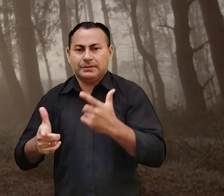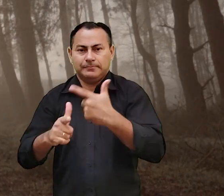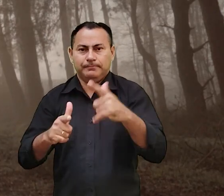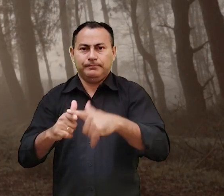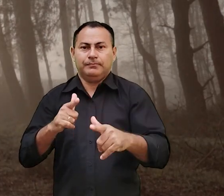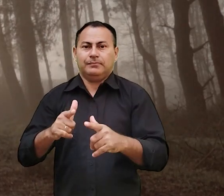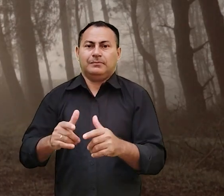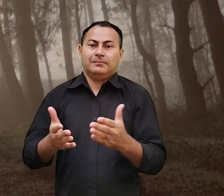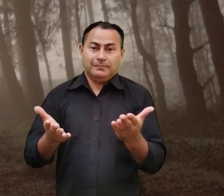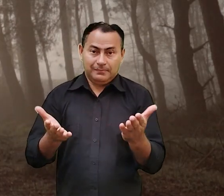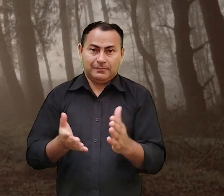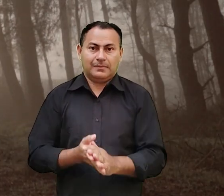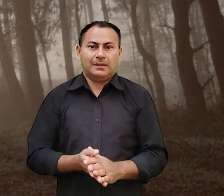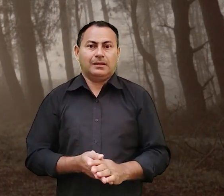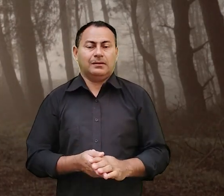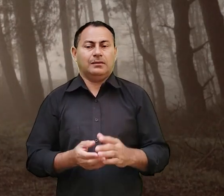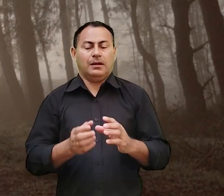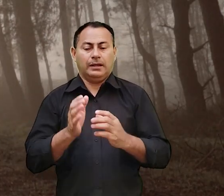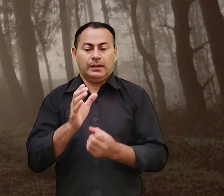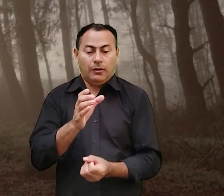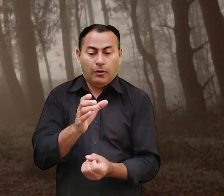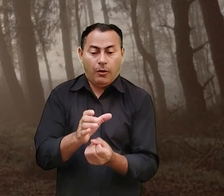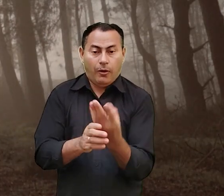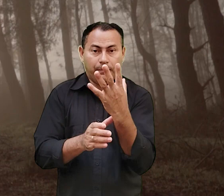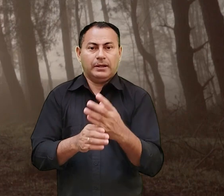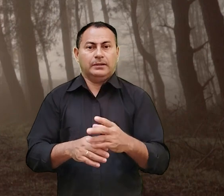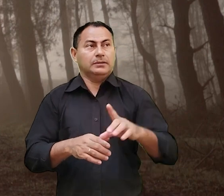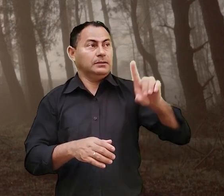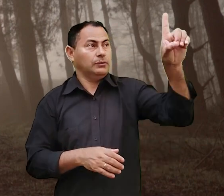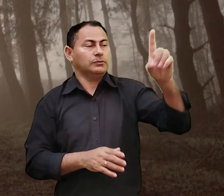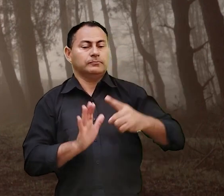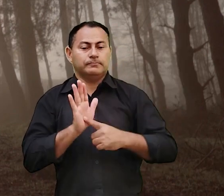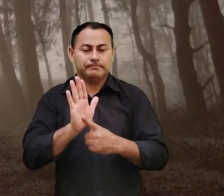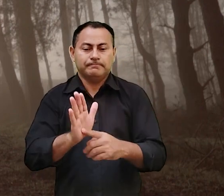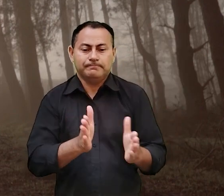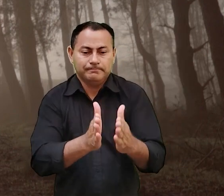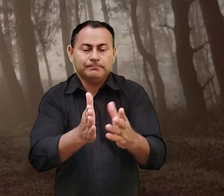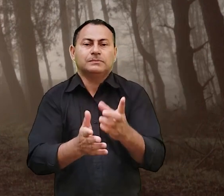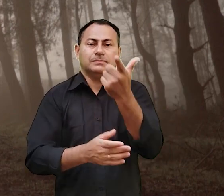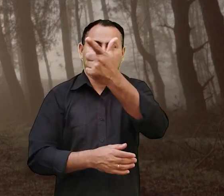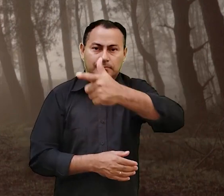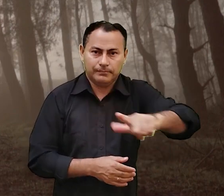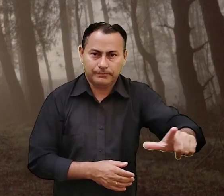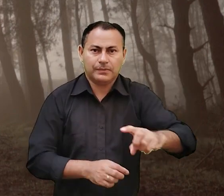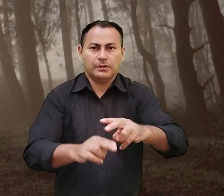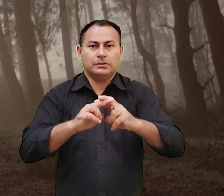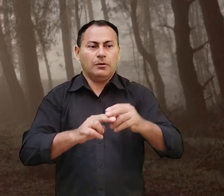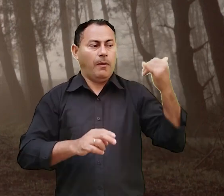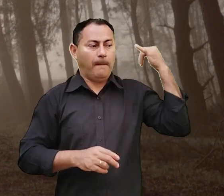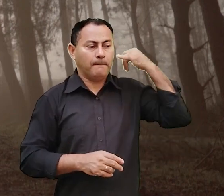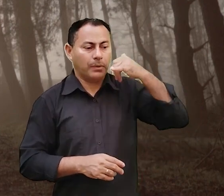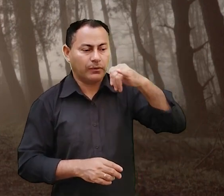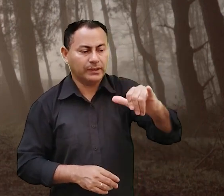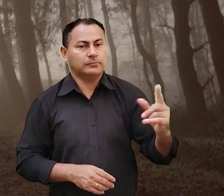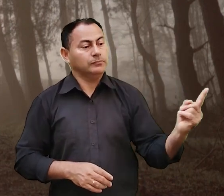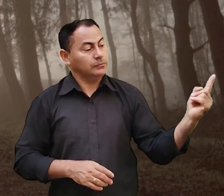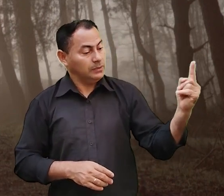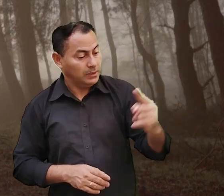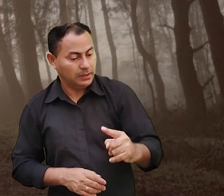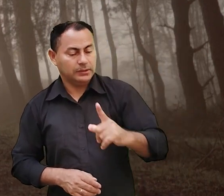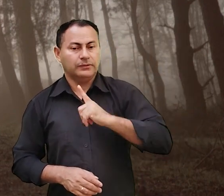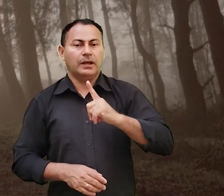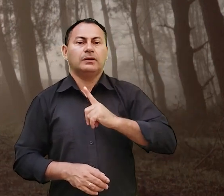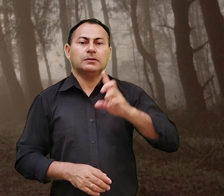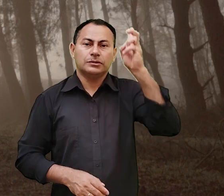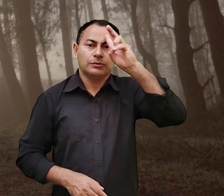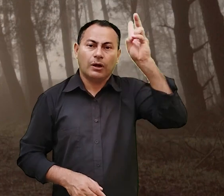até que ele fosse removido. Aí então a obra de Deus tomava seu rumo novamente. Foi por isso que os profetas apareceram na